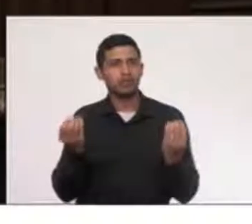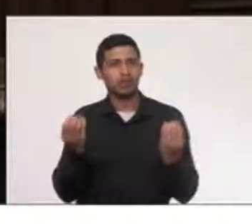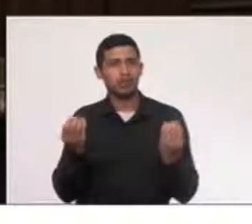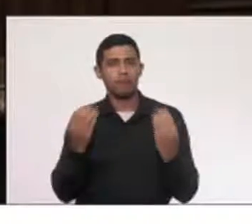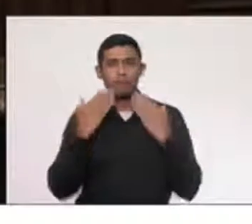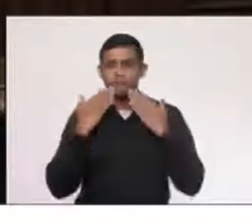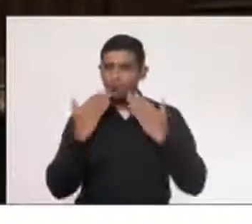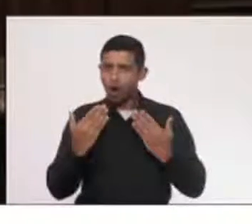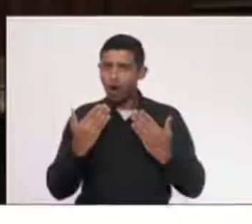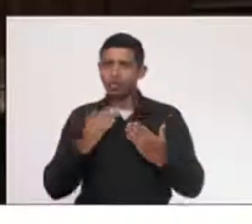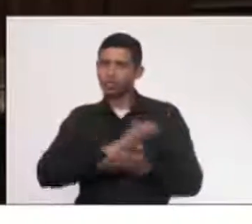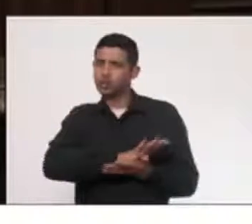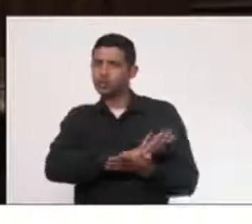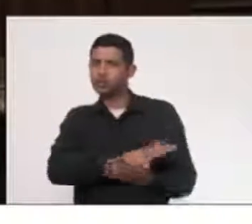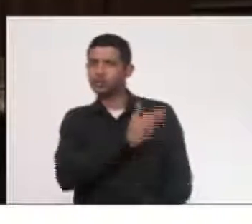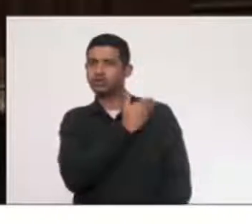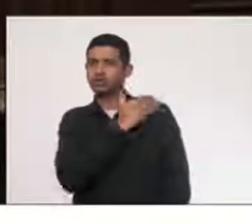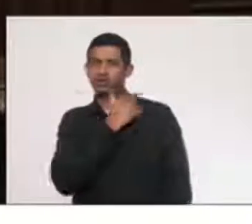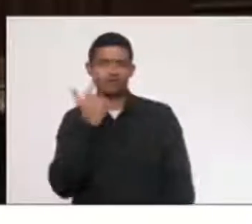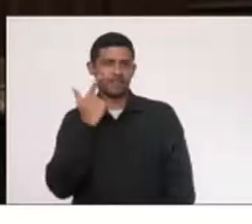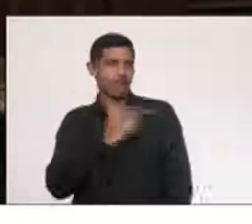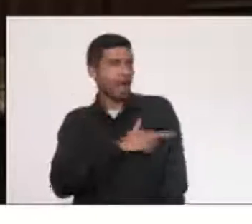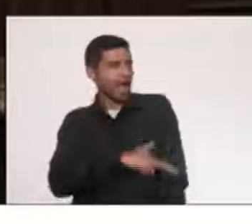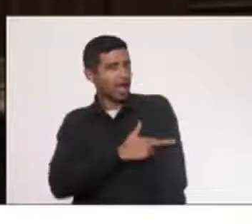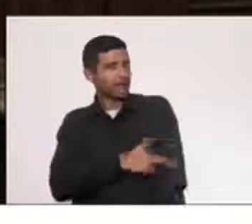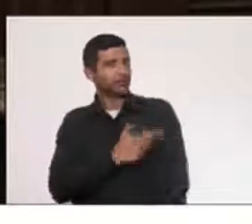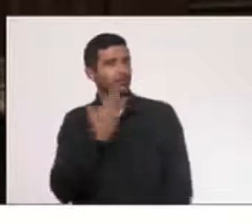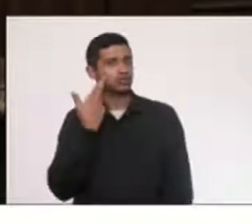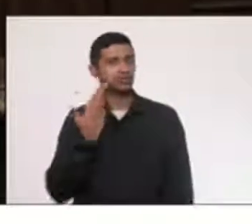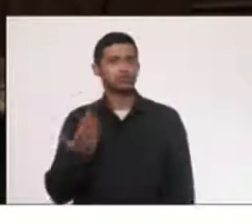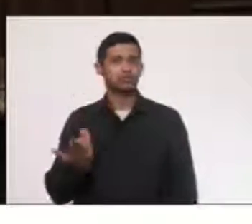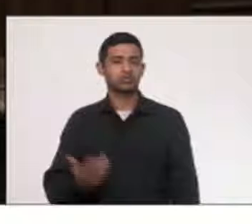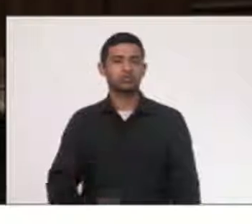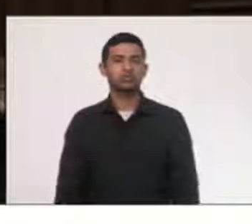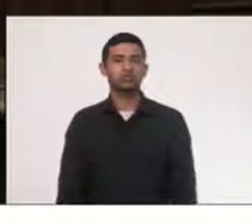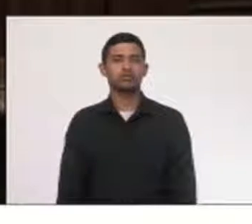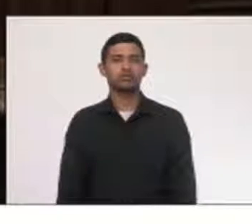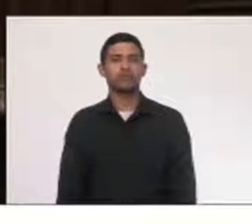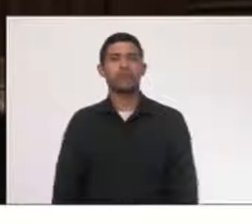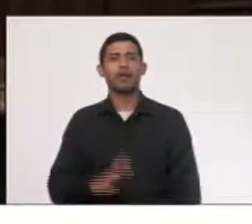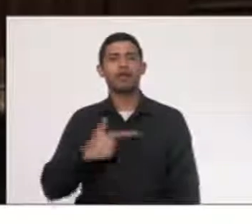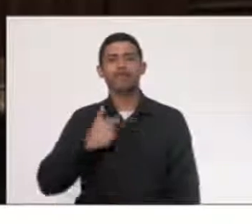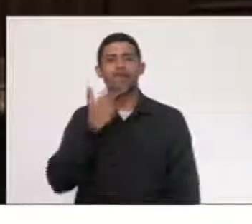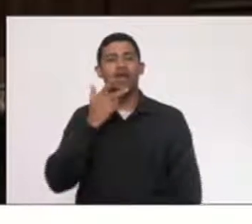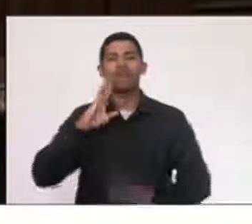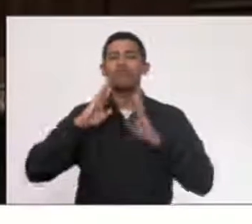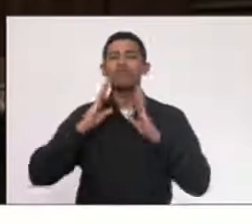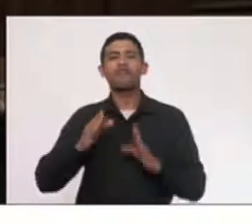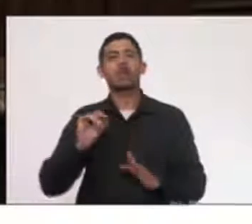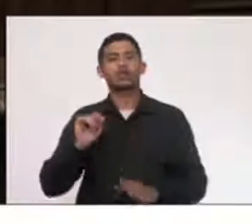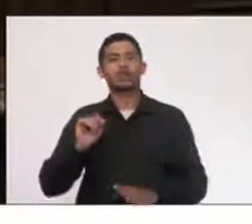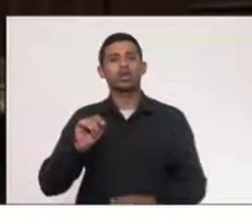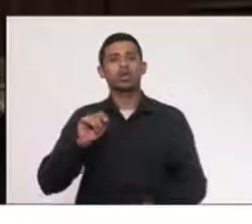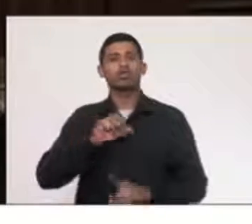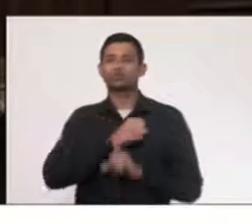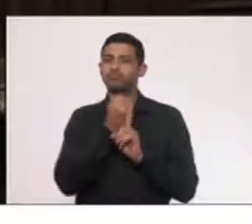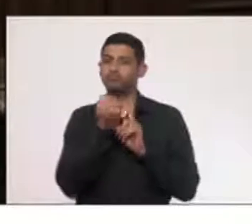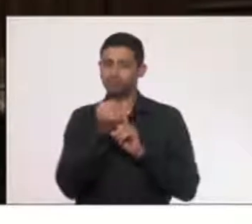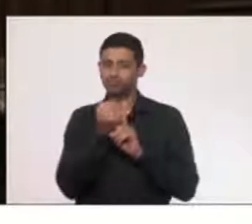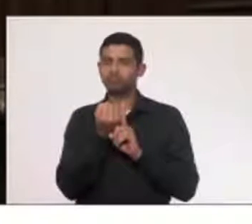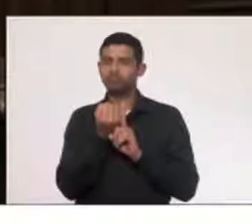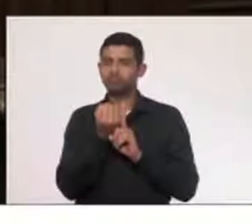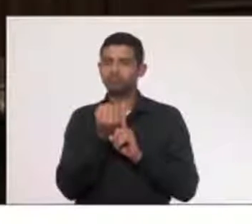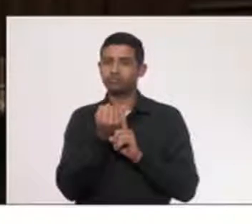racismo. Veja, raça enquanto fator social, enquanto fato